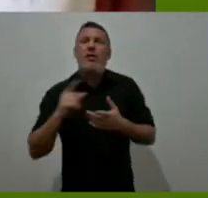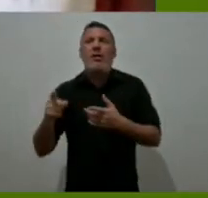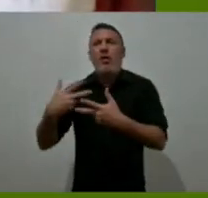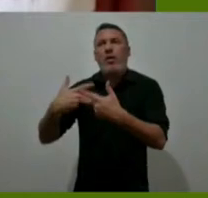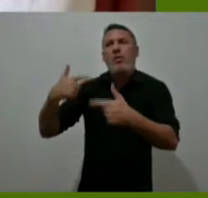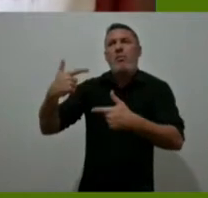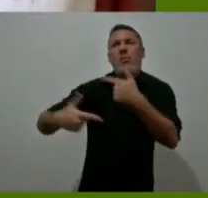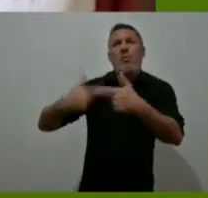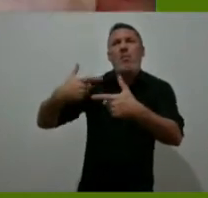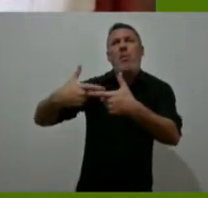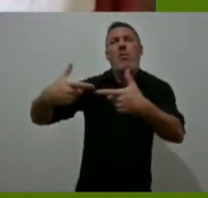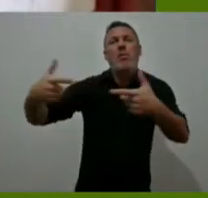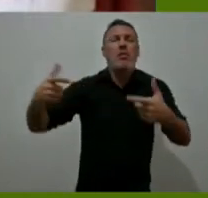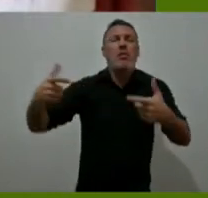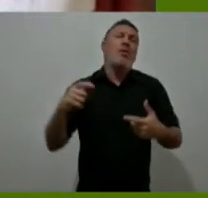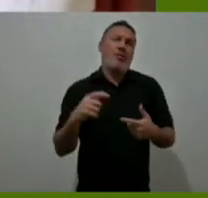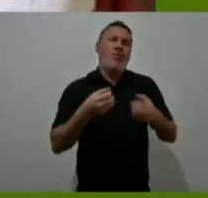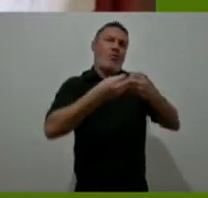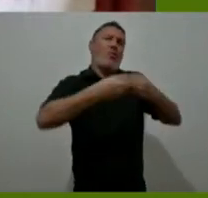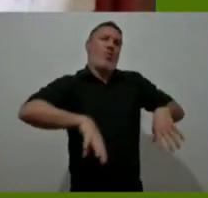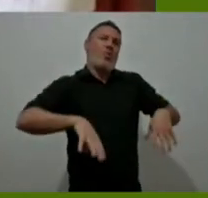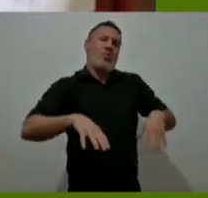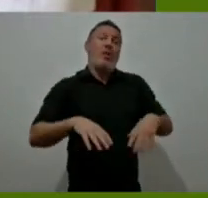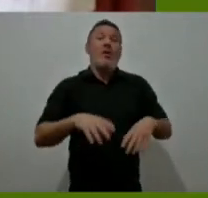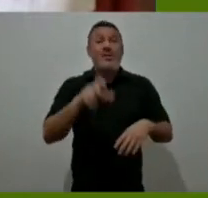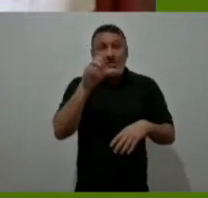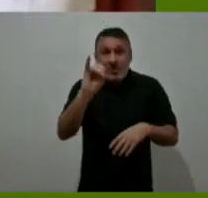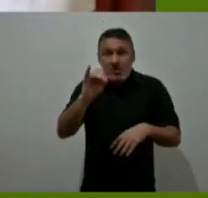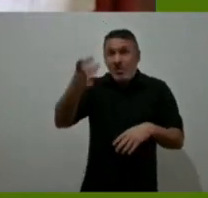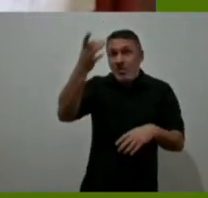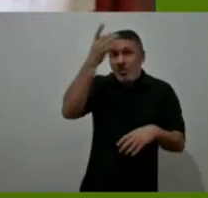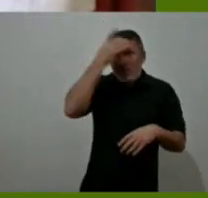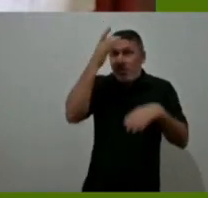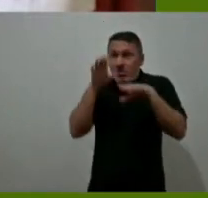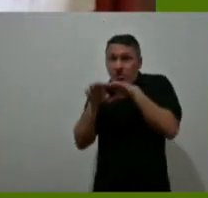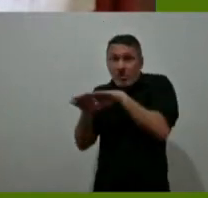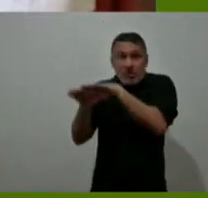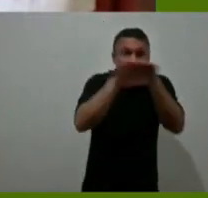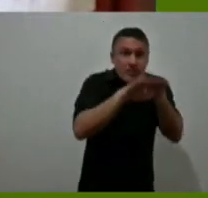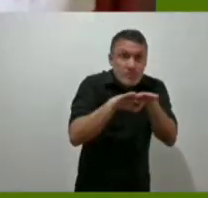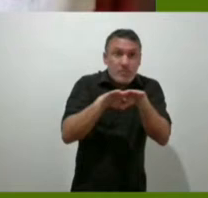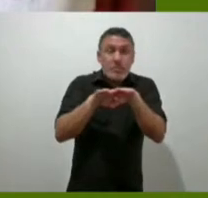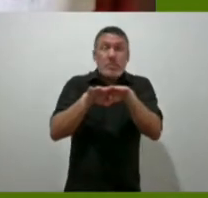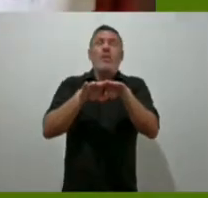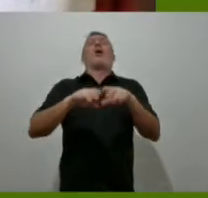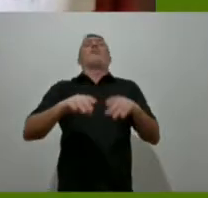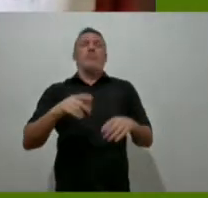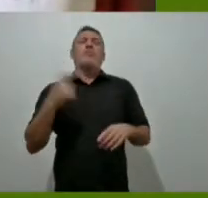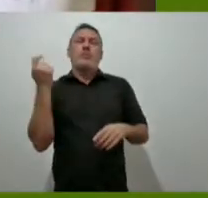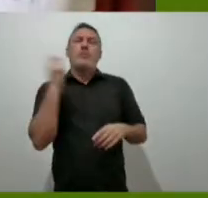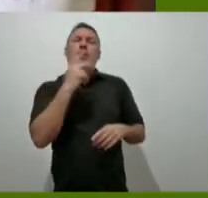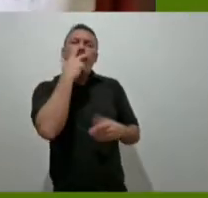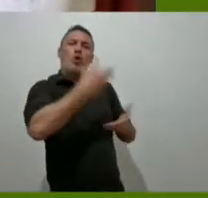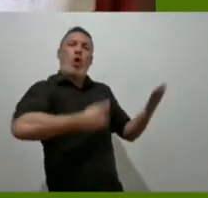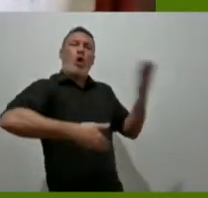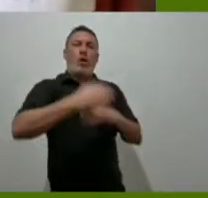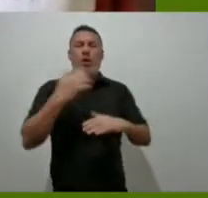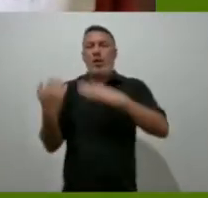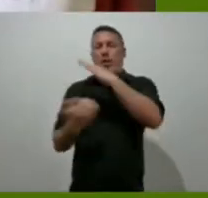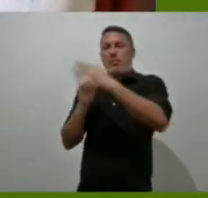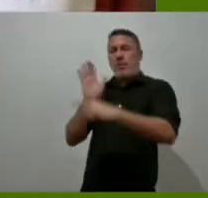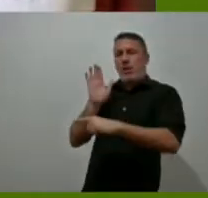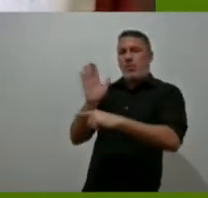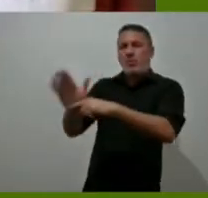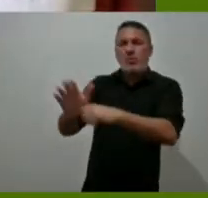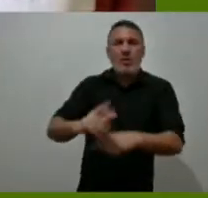Nesse momento, nós ganharemos. Se a gente oferecer uma possibilidade de retorno econômico ao proprietário rural, nós